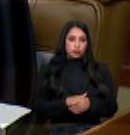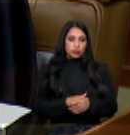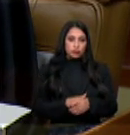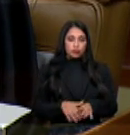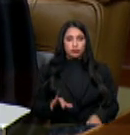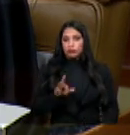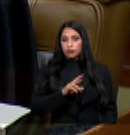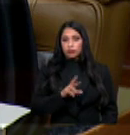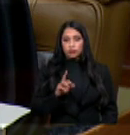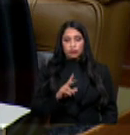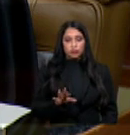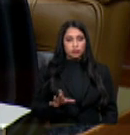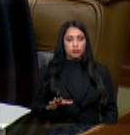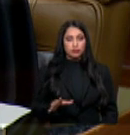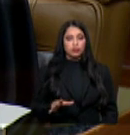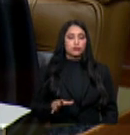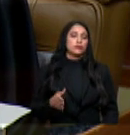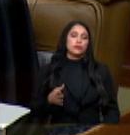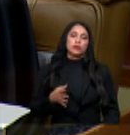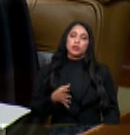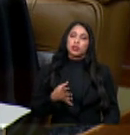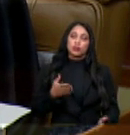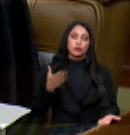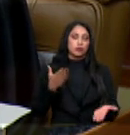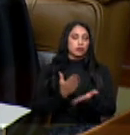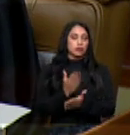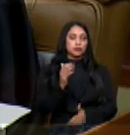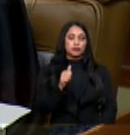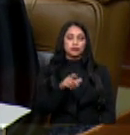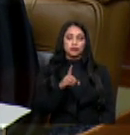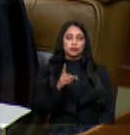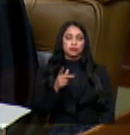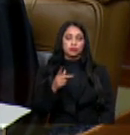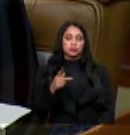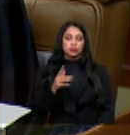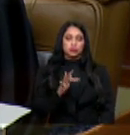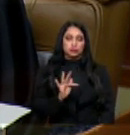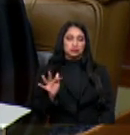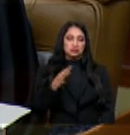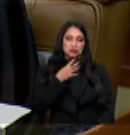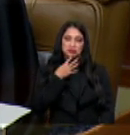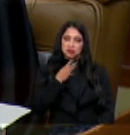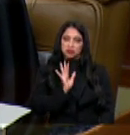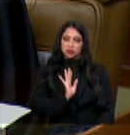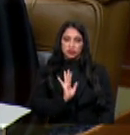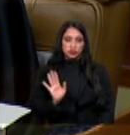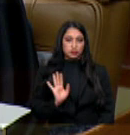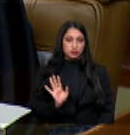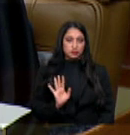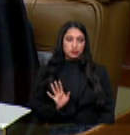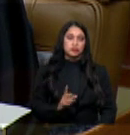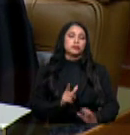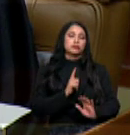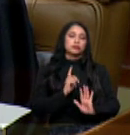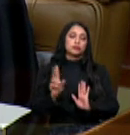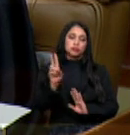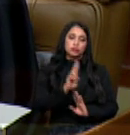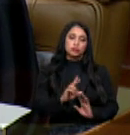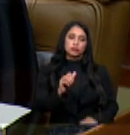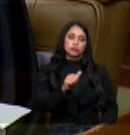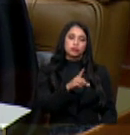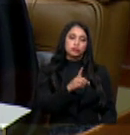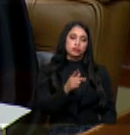não conhecimento da DPF, portanto, entendo que aqui a utilização da arguição